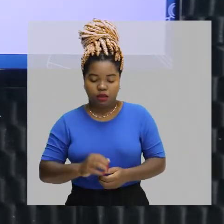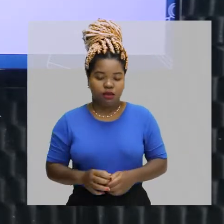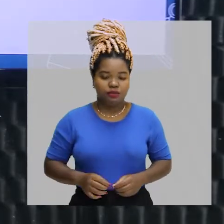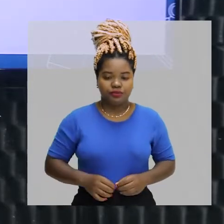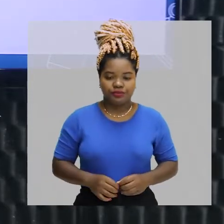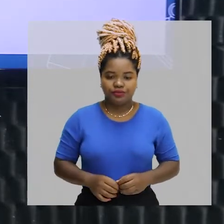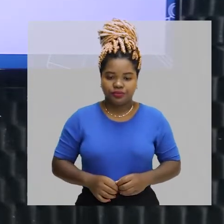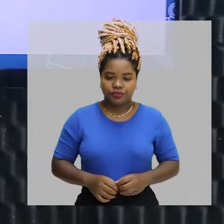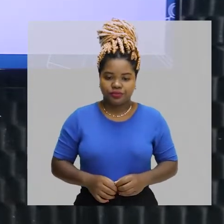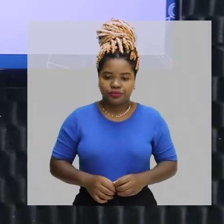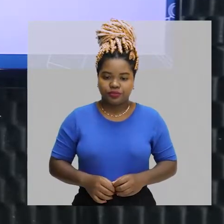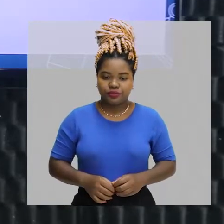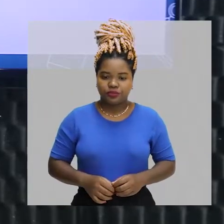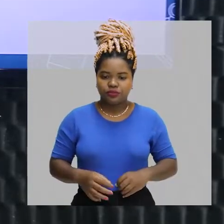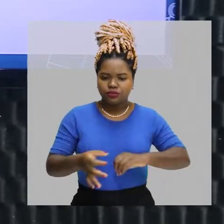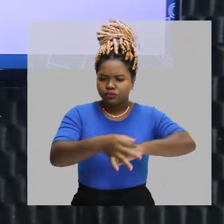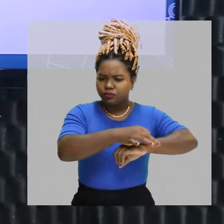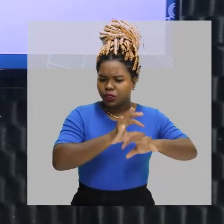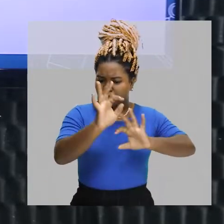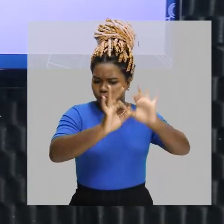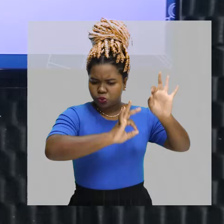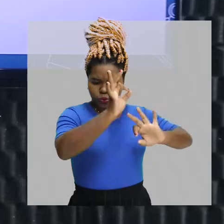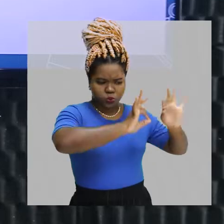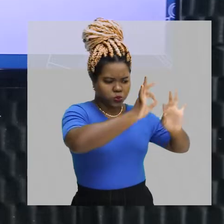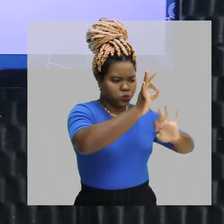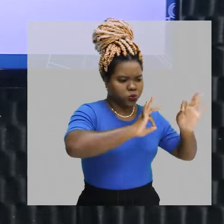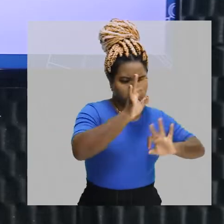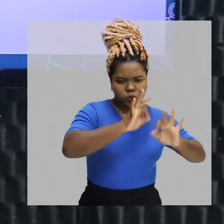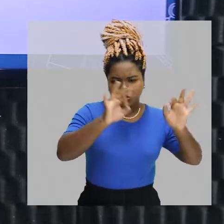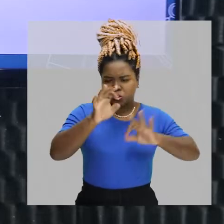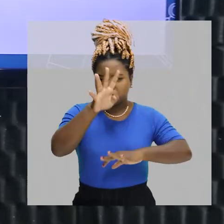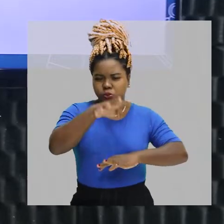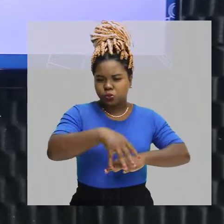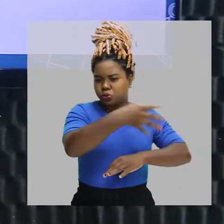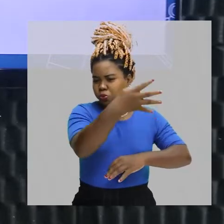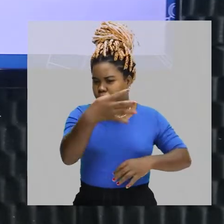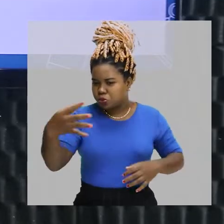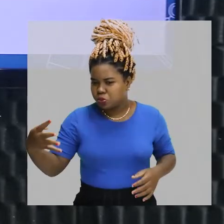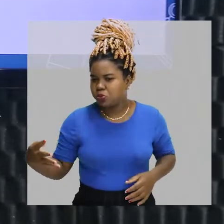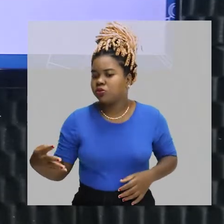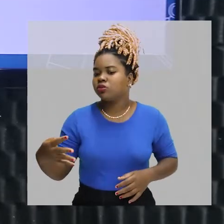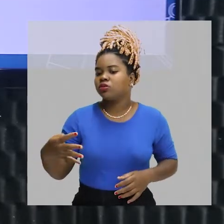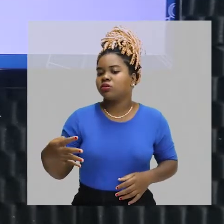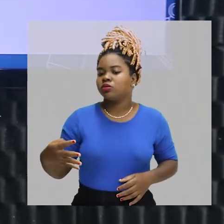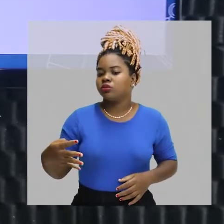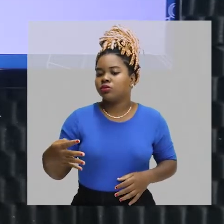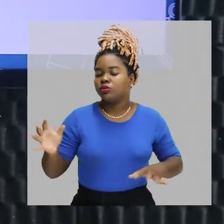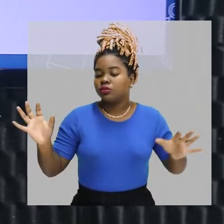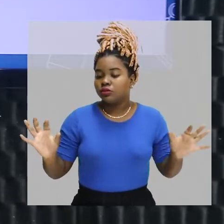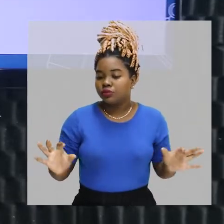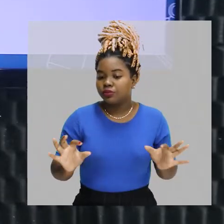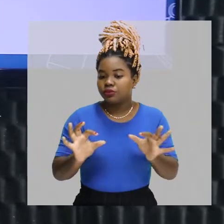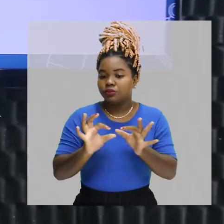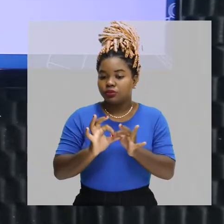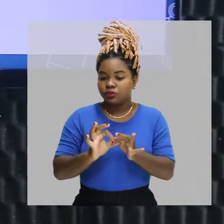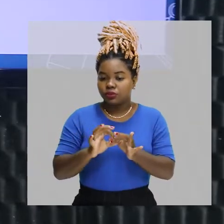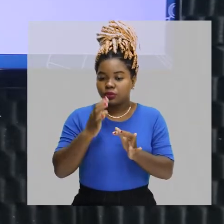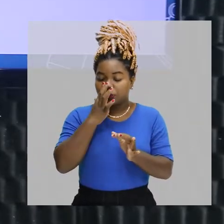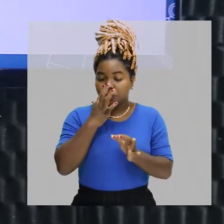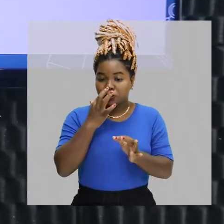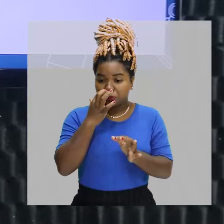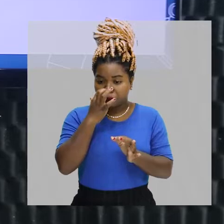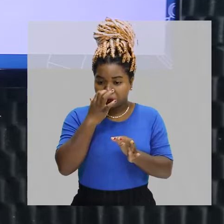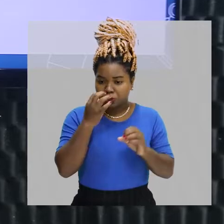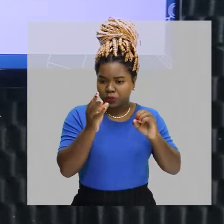certo? Essas partículas foram organizadas em uma tabela que reúne um grande